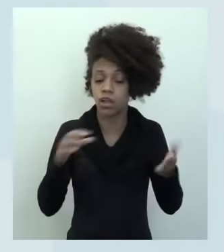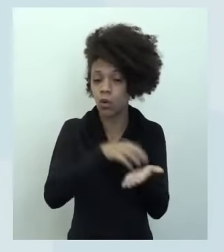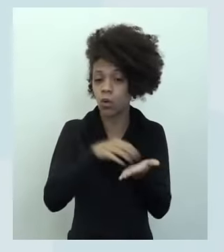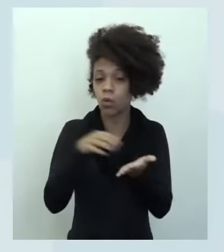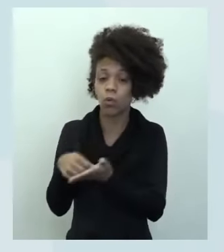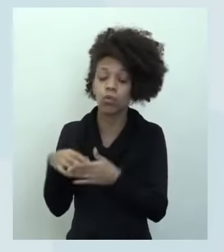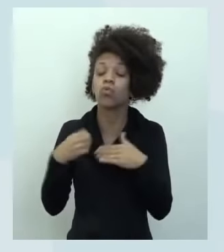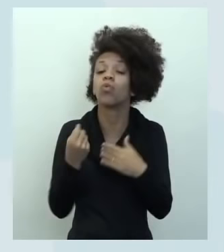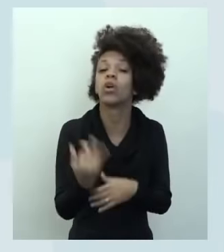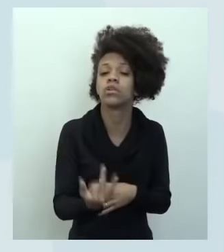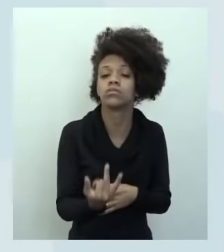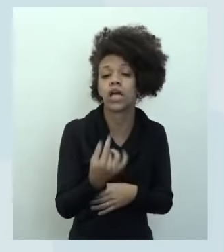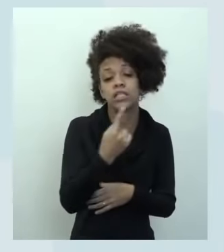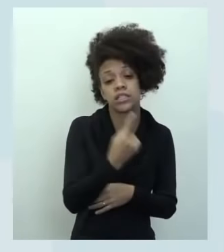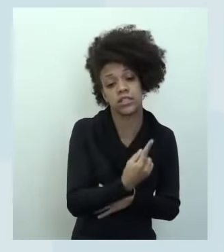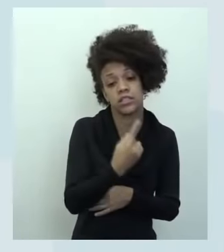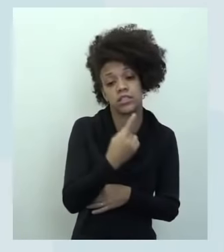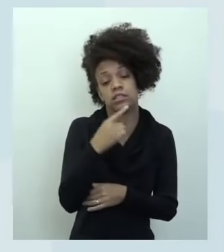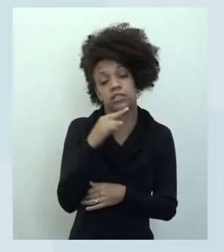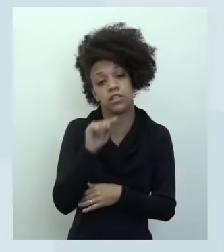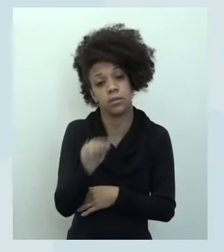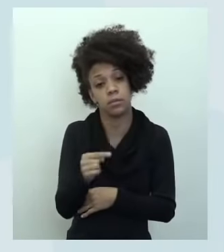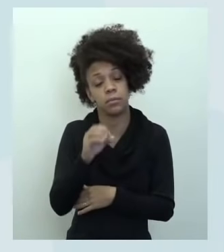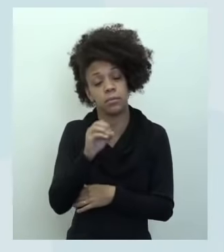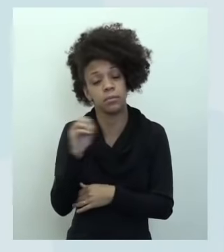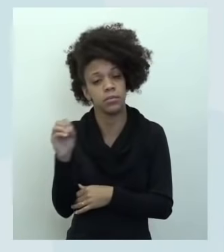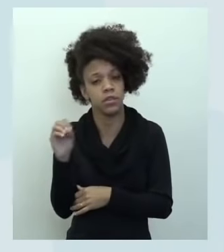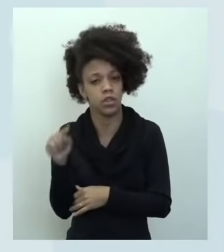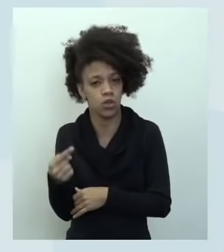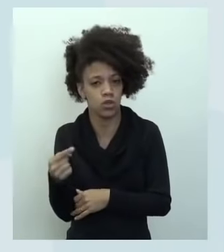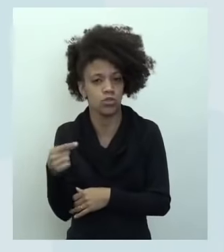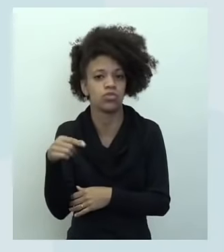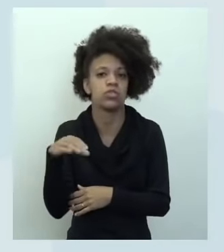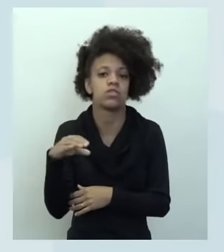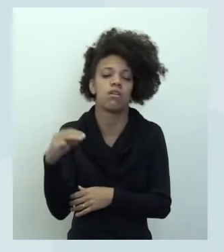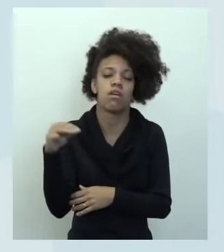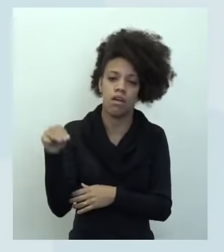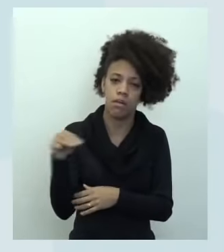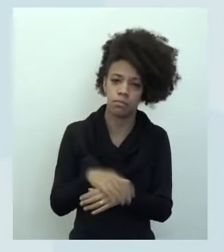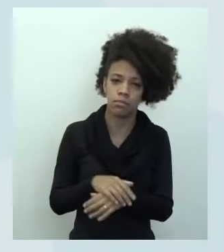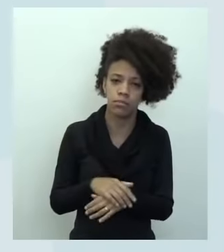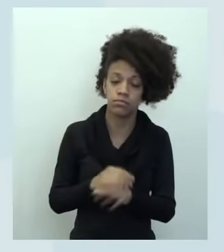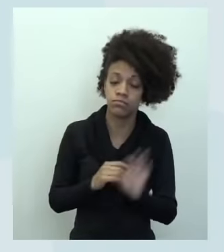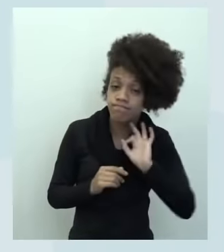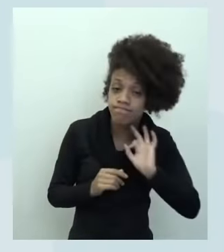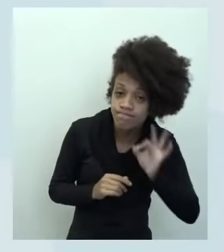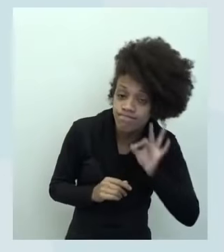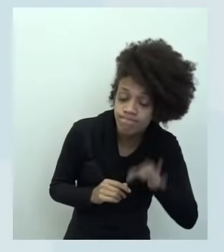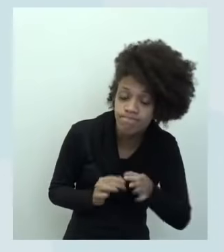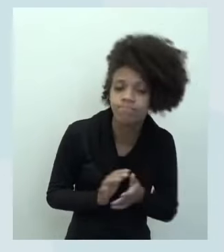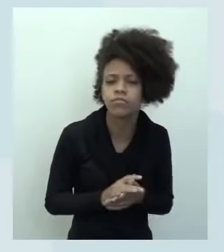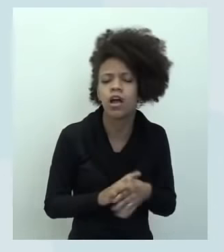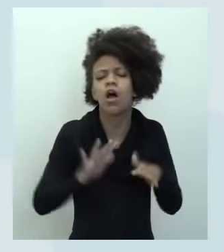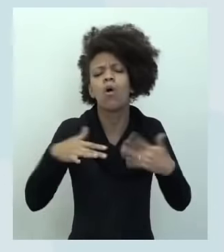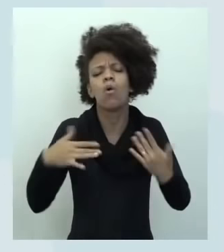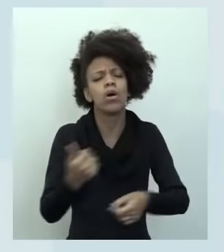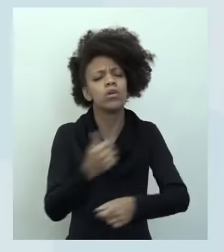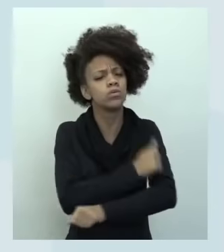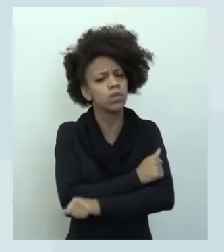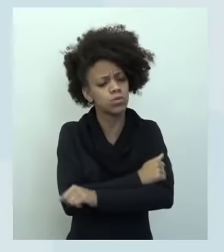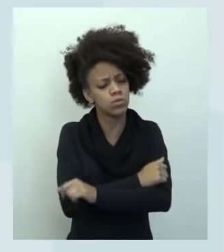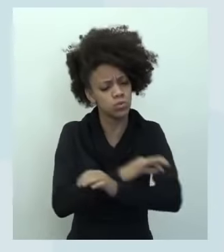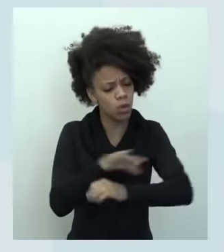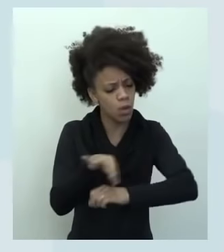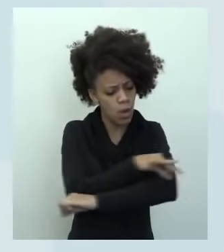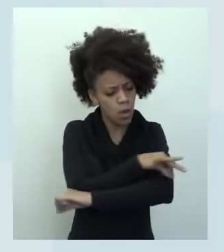100 milhões de centímetros. Vocês estão falando 100 milhões de centímetros? Muito bem. Quando o aluno mediu lá